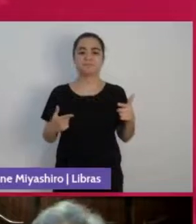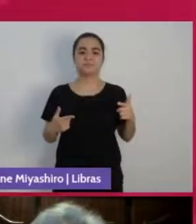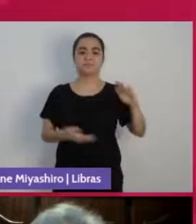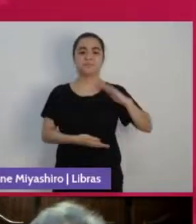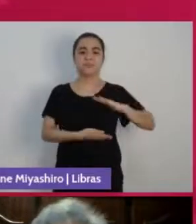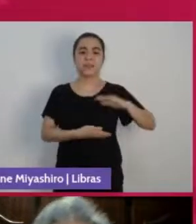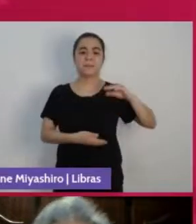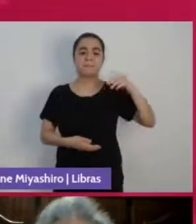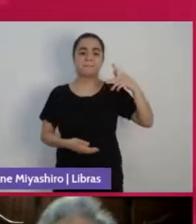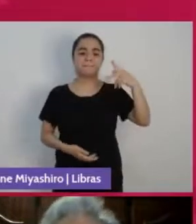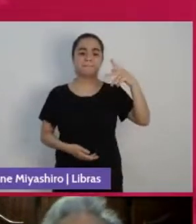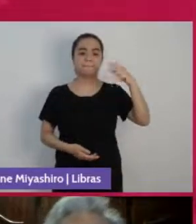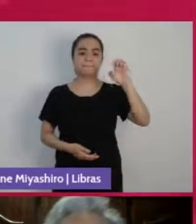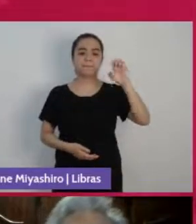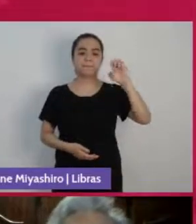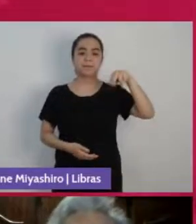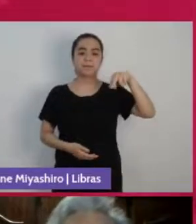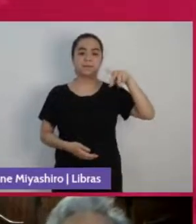pêndula.